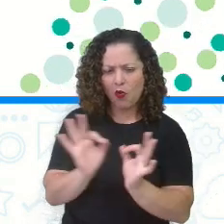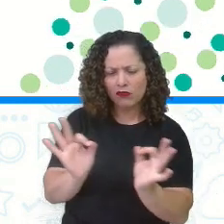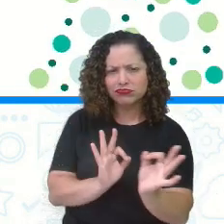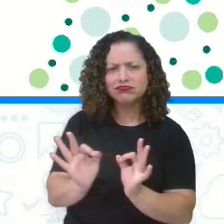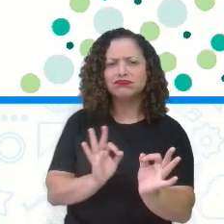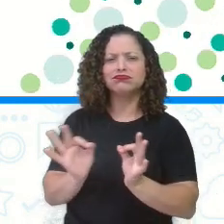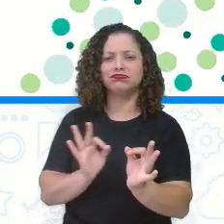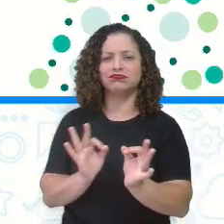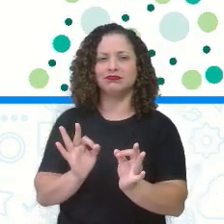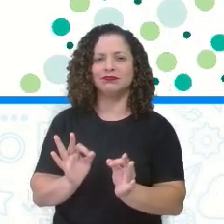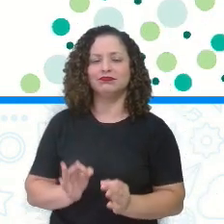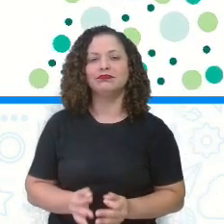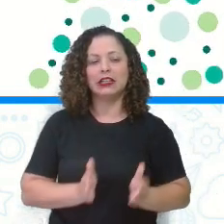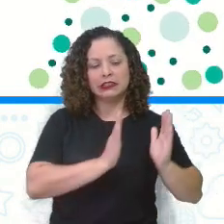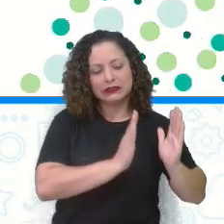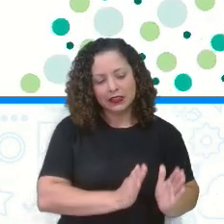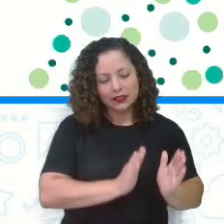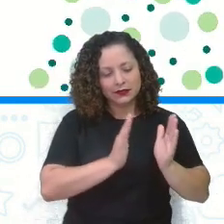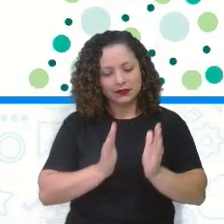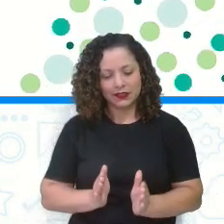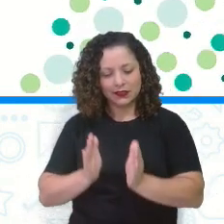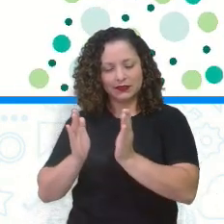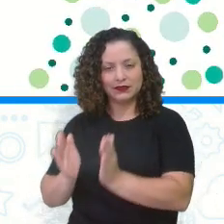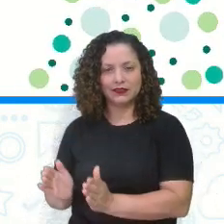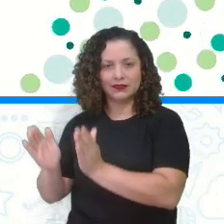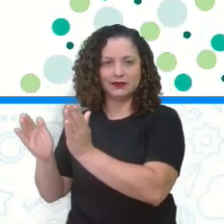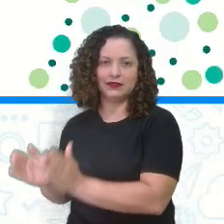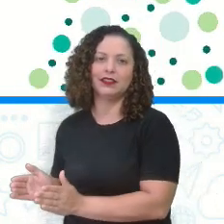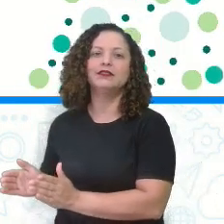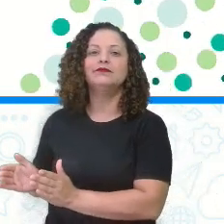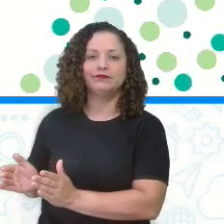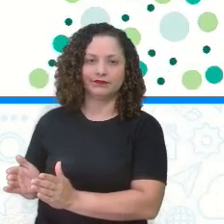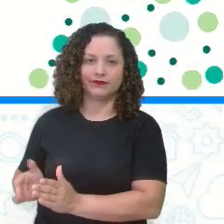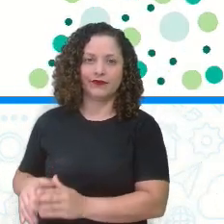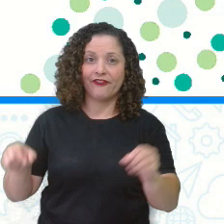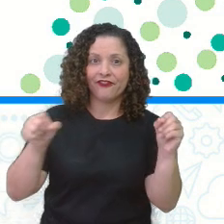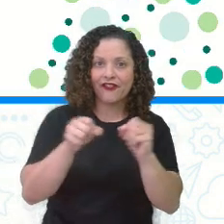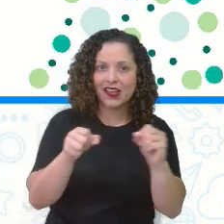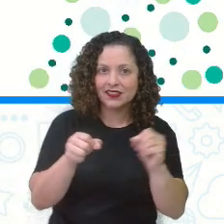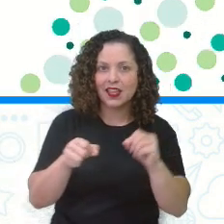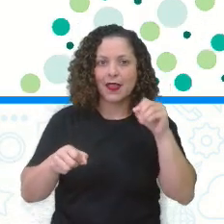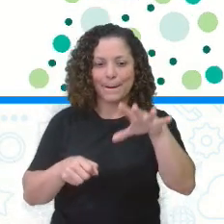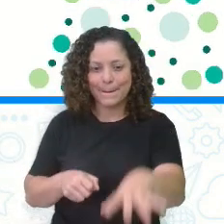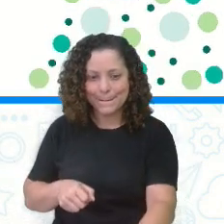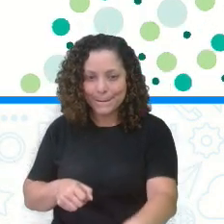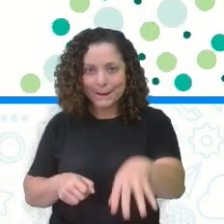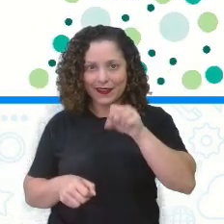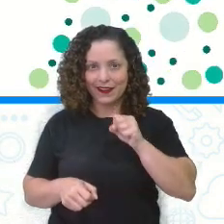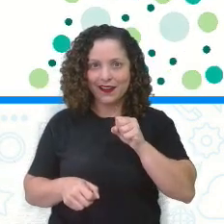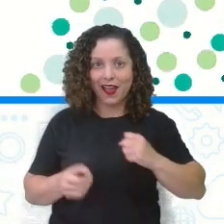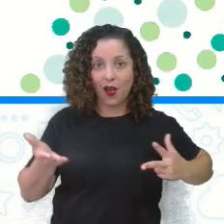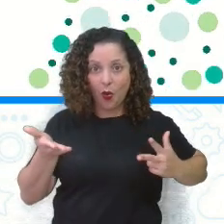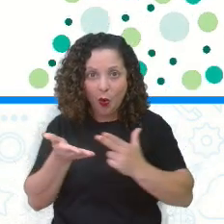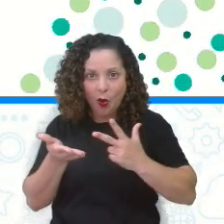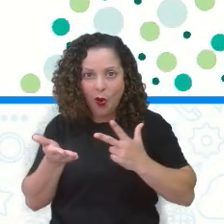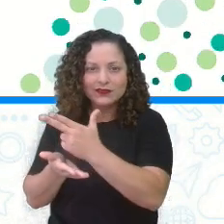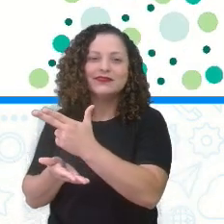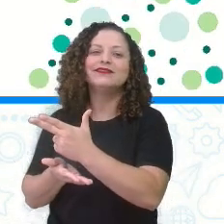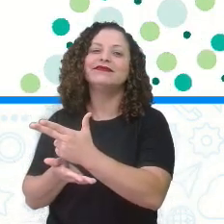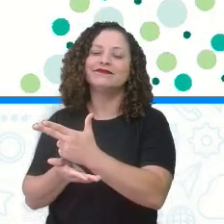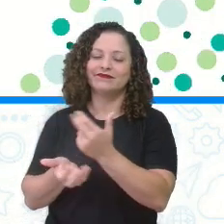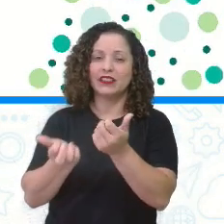a passo é todo seguido a partir de ordens que são dadas nesse texto, tá? Por isso que os verbos